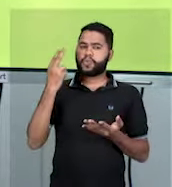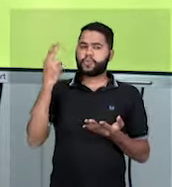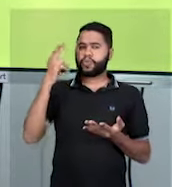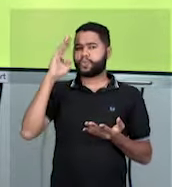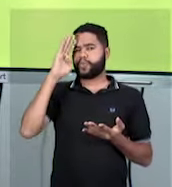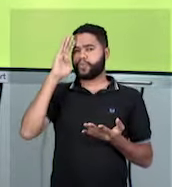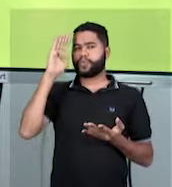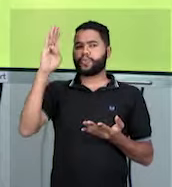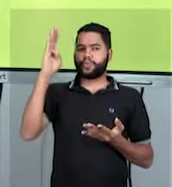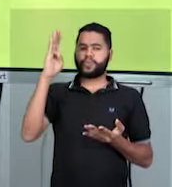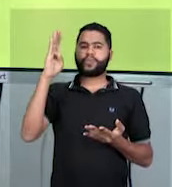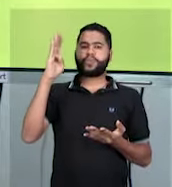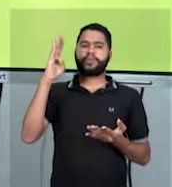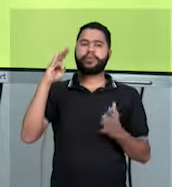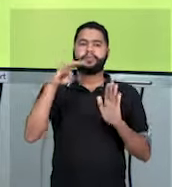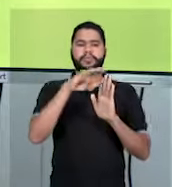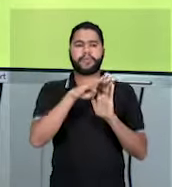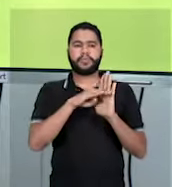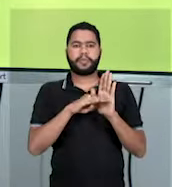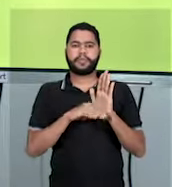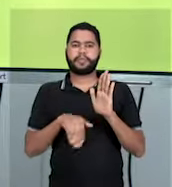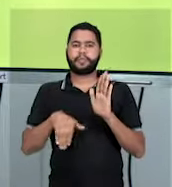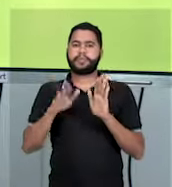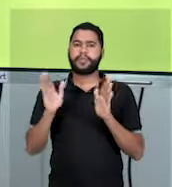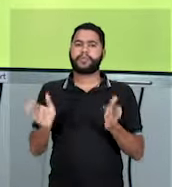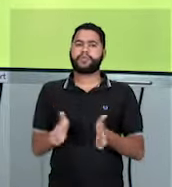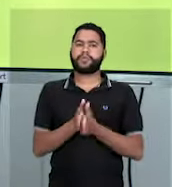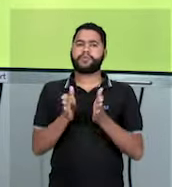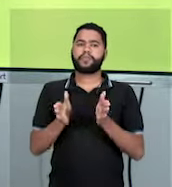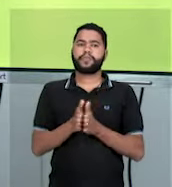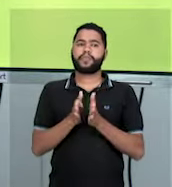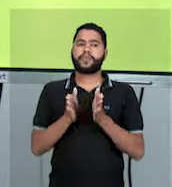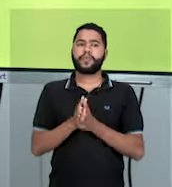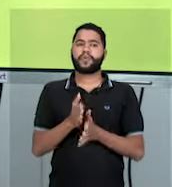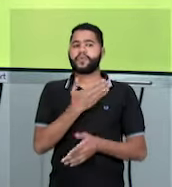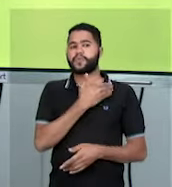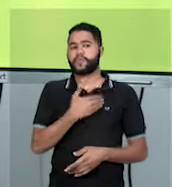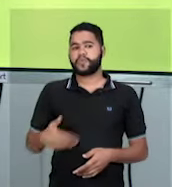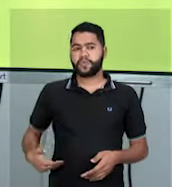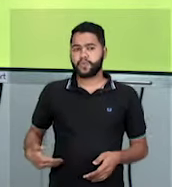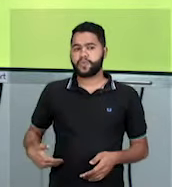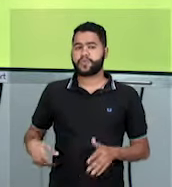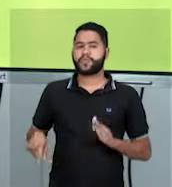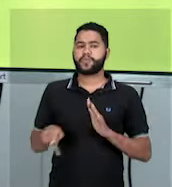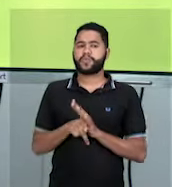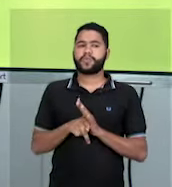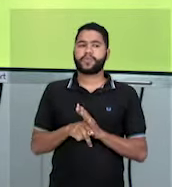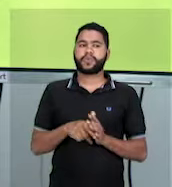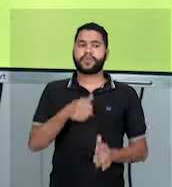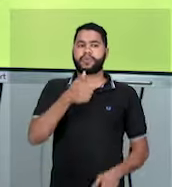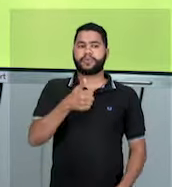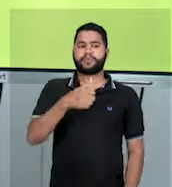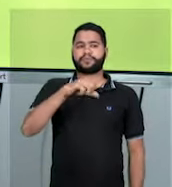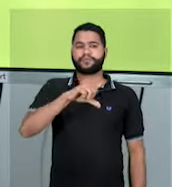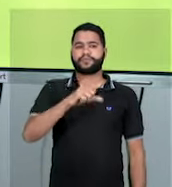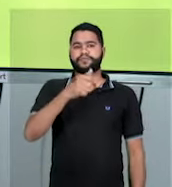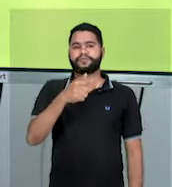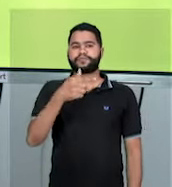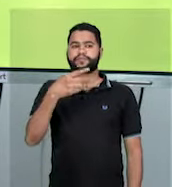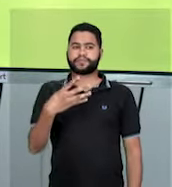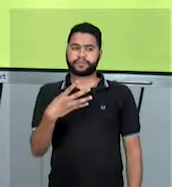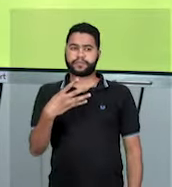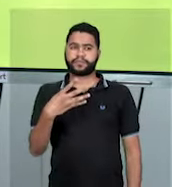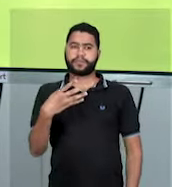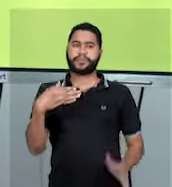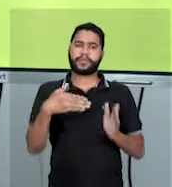principalmente para as classes mais pobres, vai ser o próximo governo, o governo que vai de 74 a 79, do